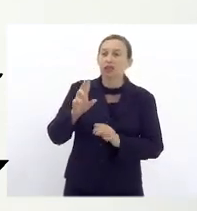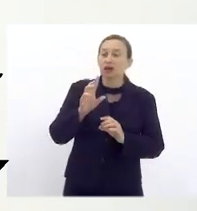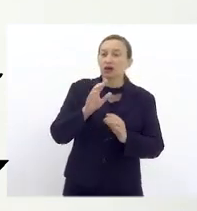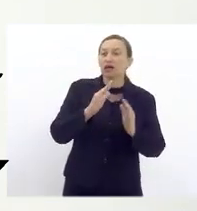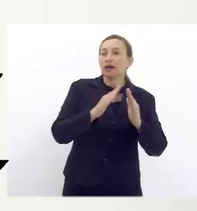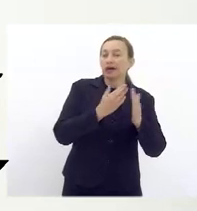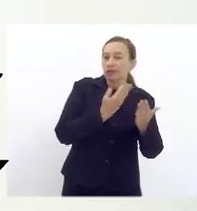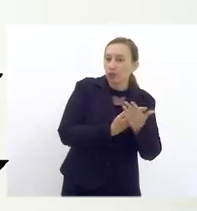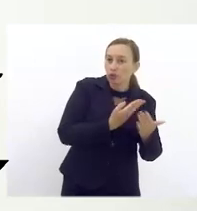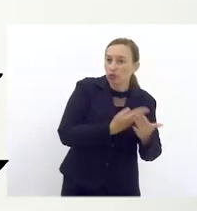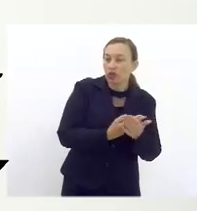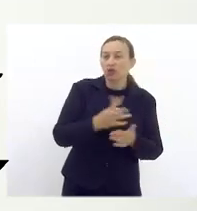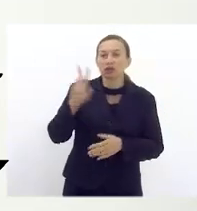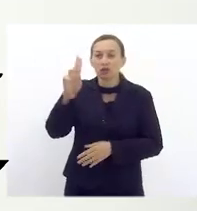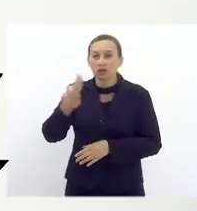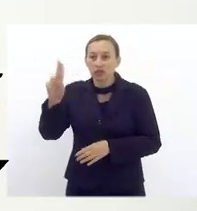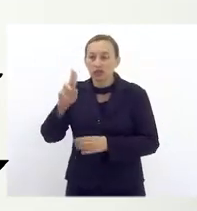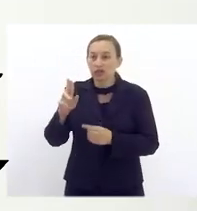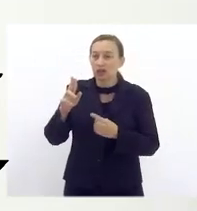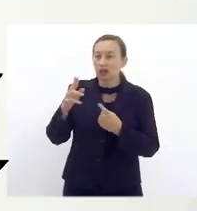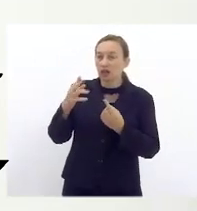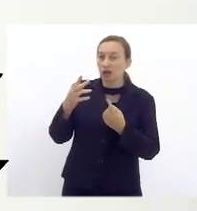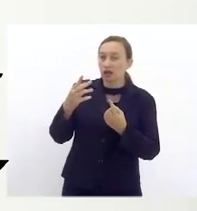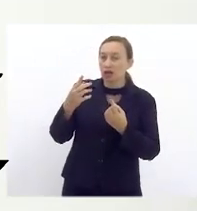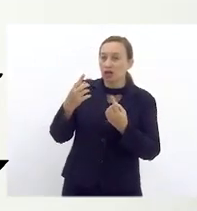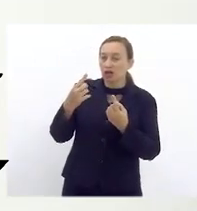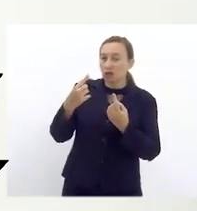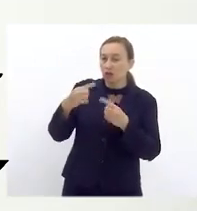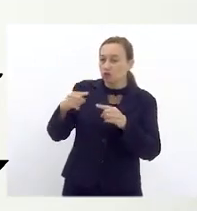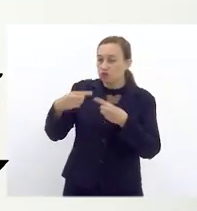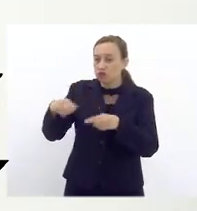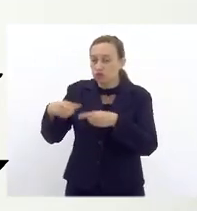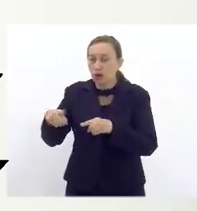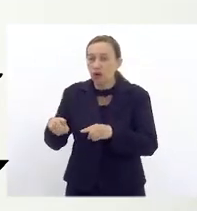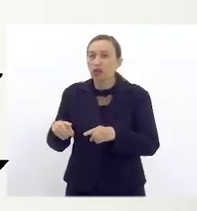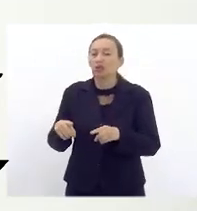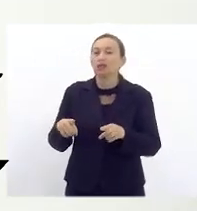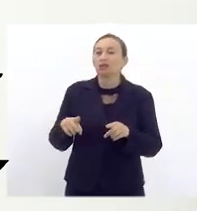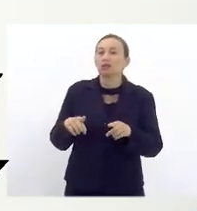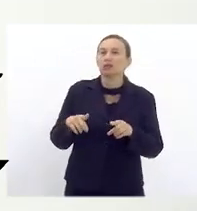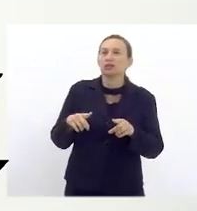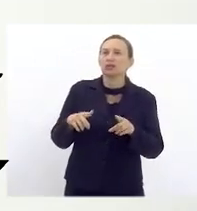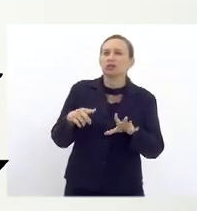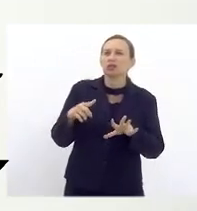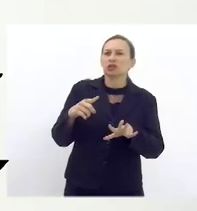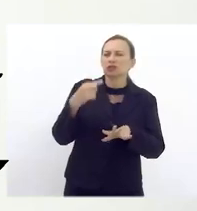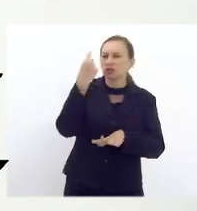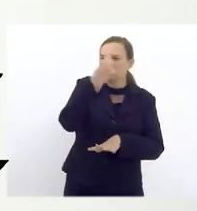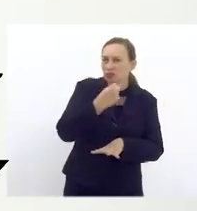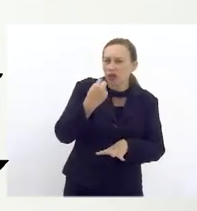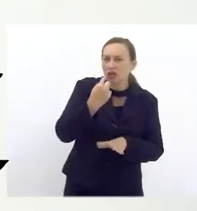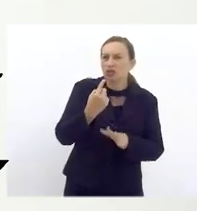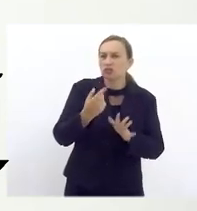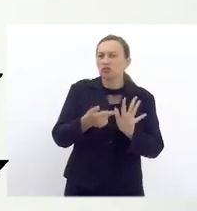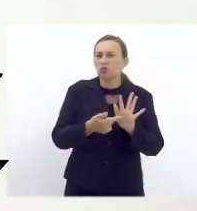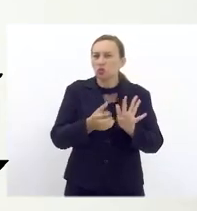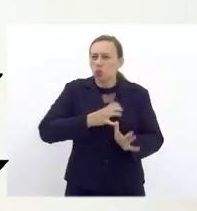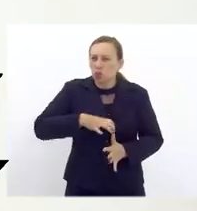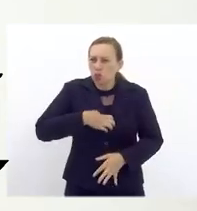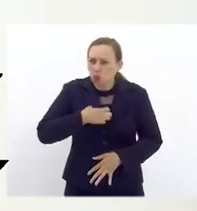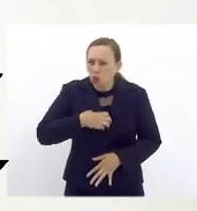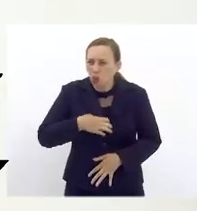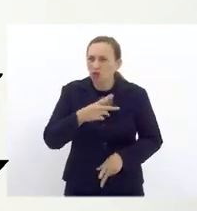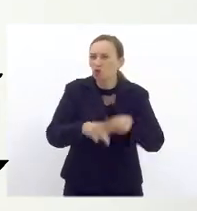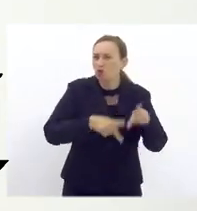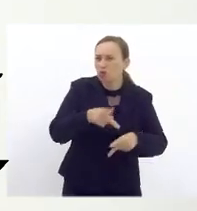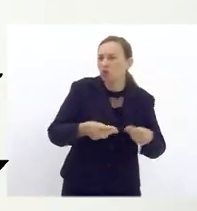ameaçadas as Universidades também inclusive com imagens colocando ódio aos